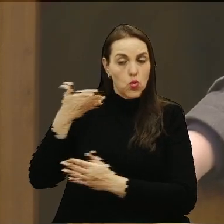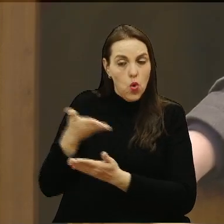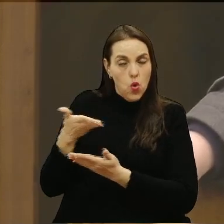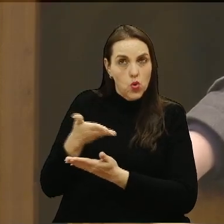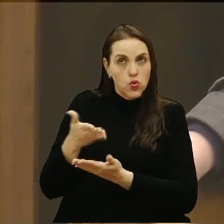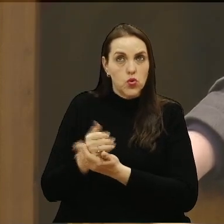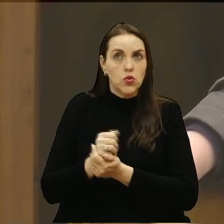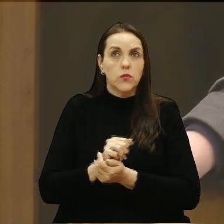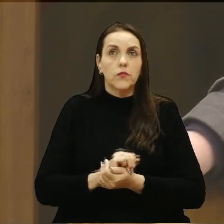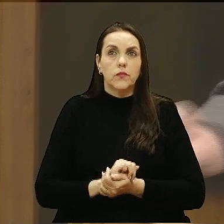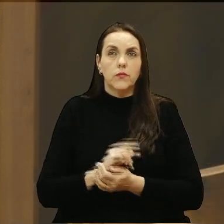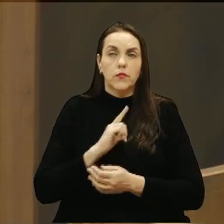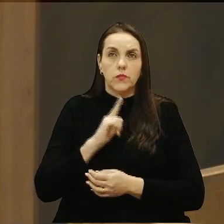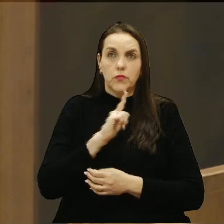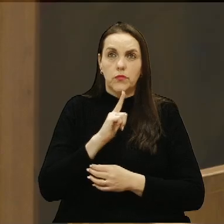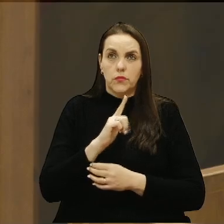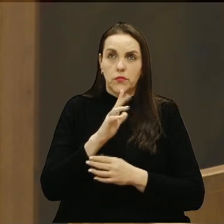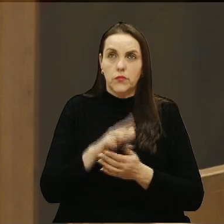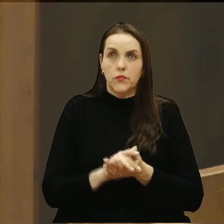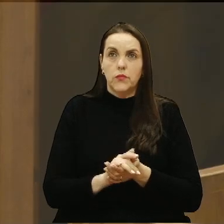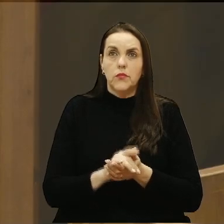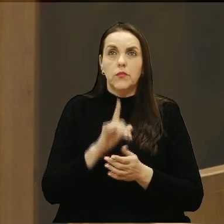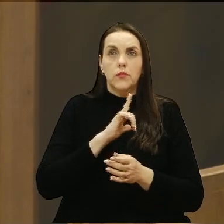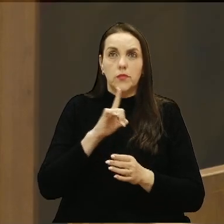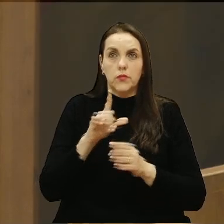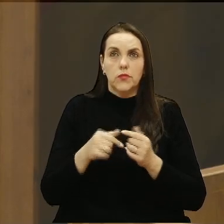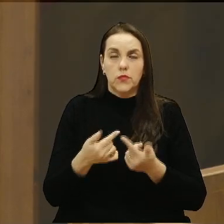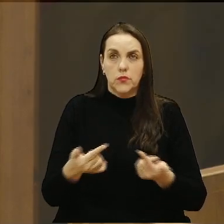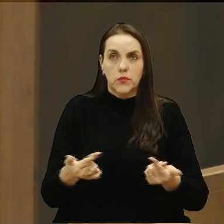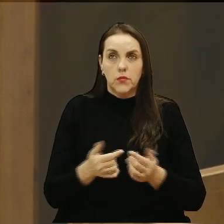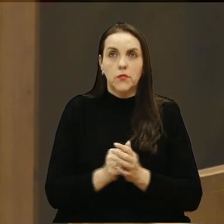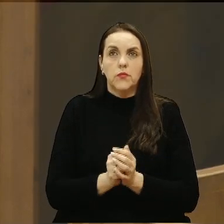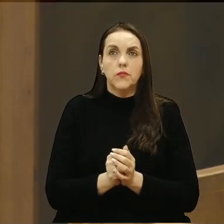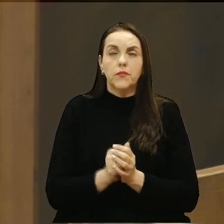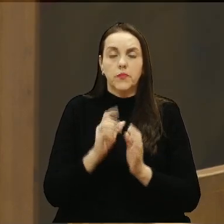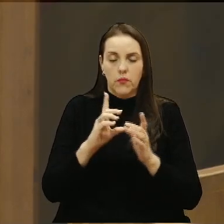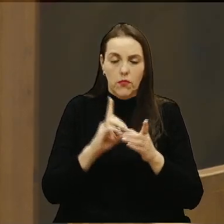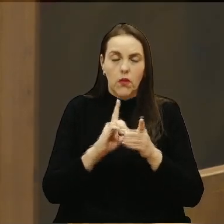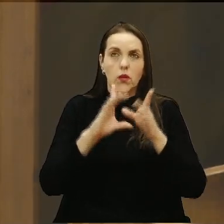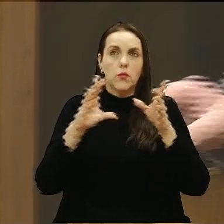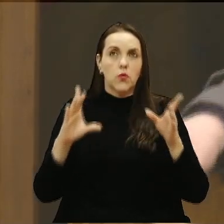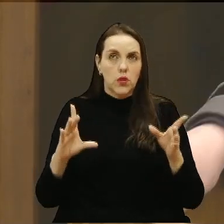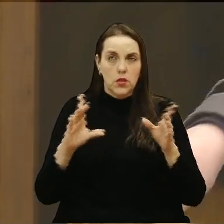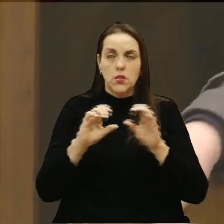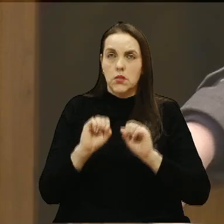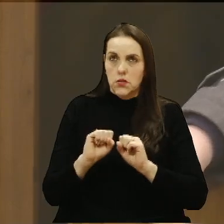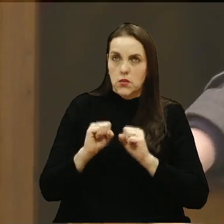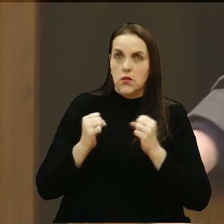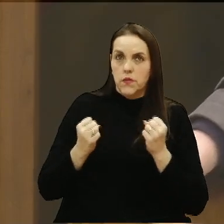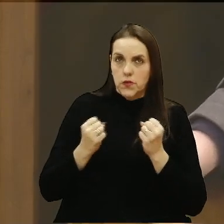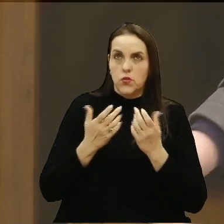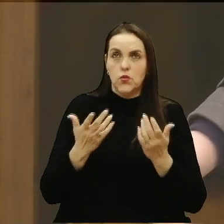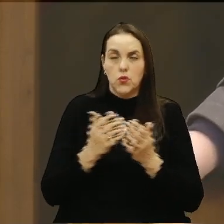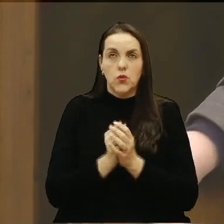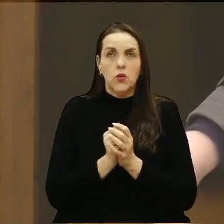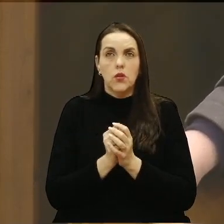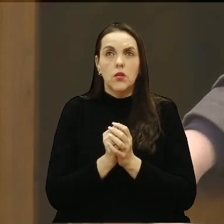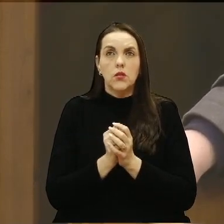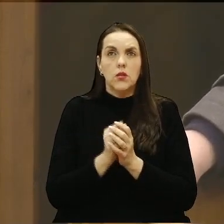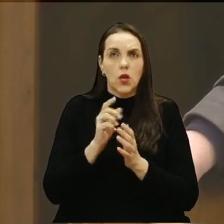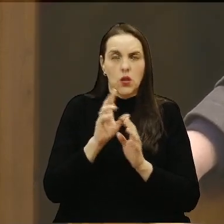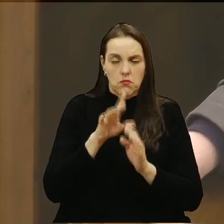que aqueles que se dizem os paladinos da justiça, os defensores da democracia, os defensores